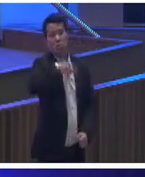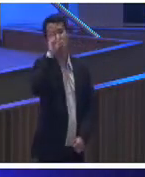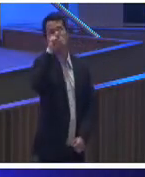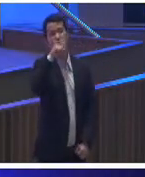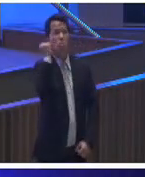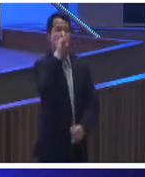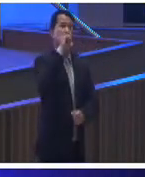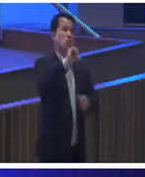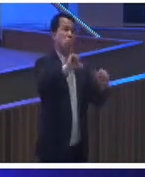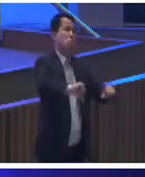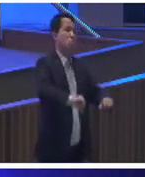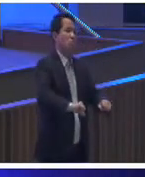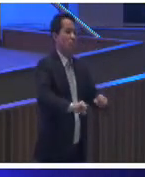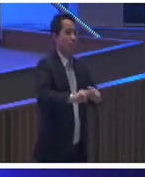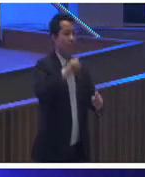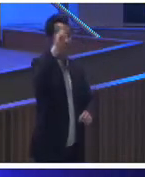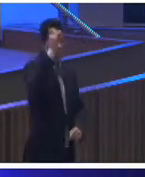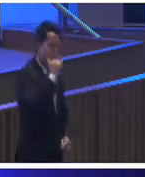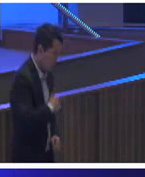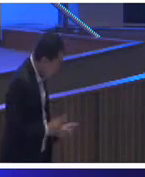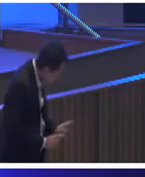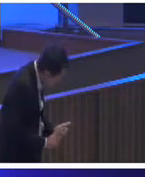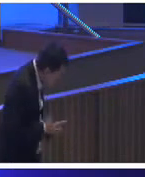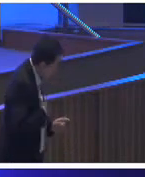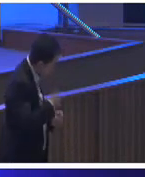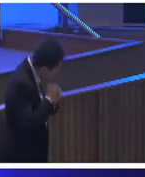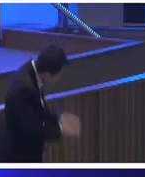porque eu coloquei a minha graça sobre você.